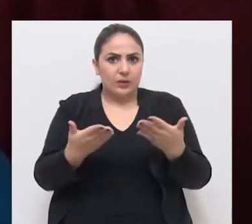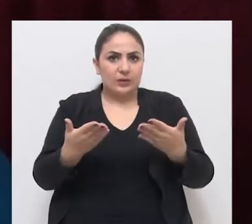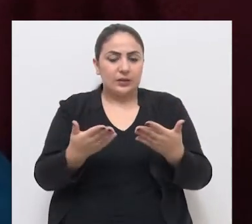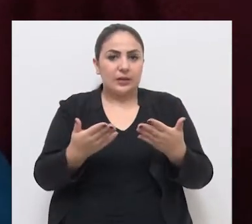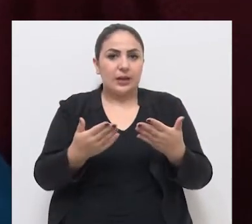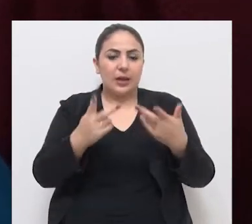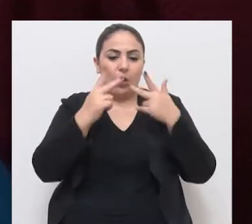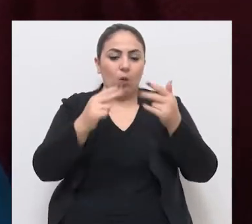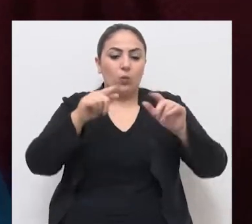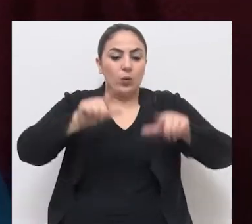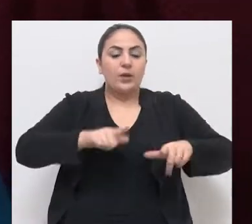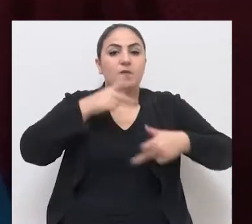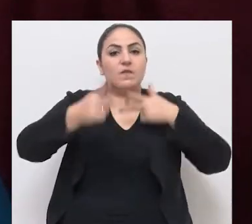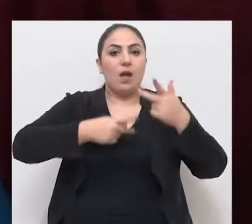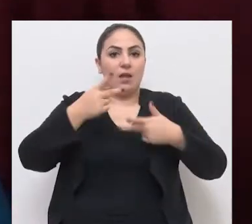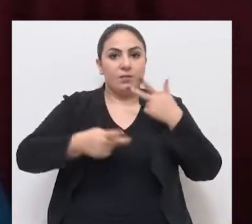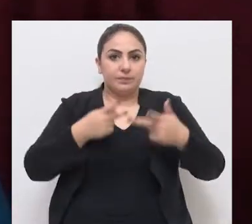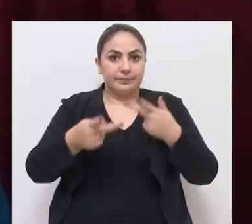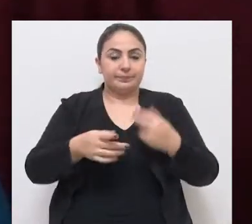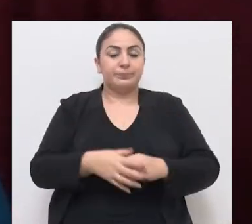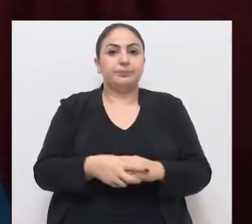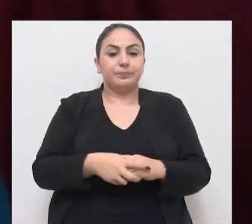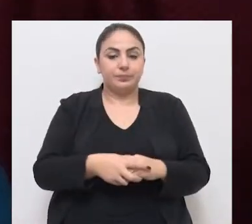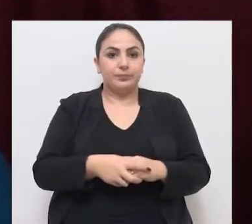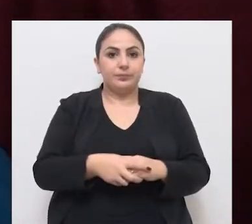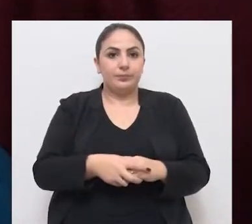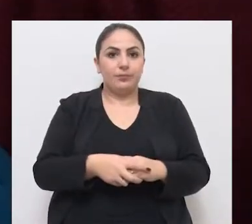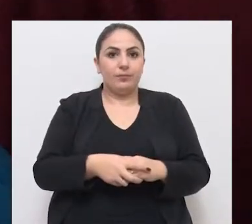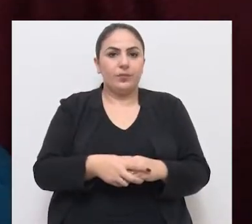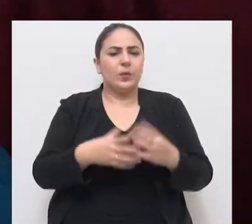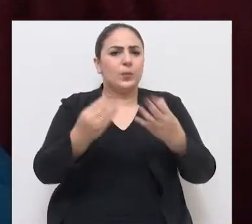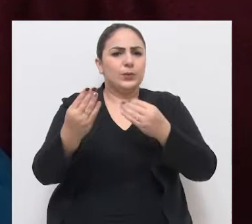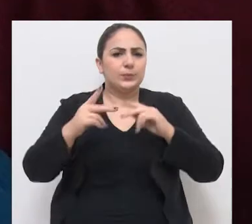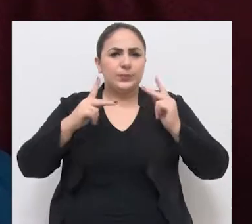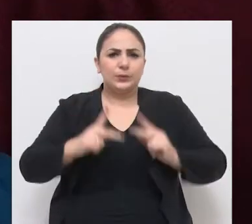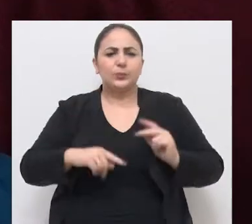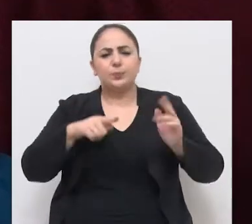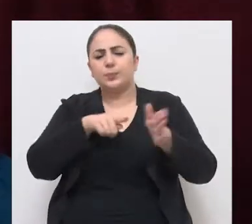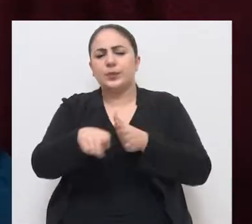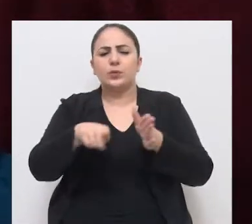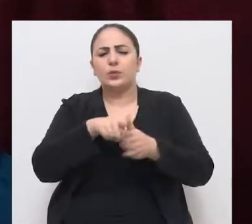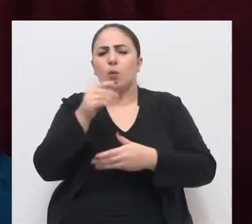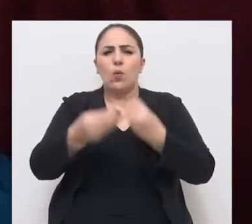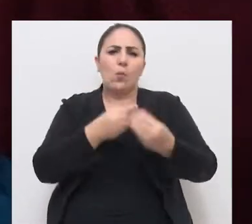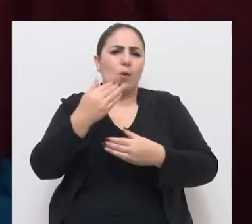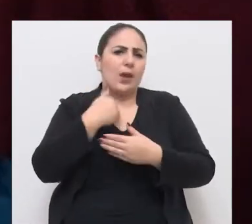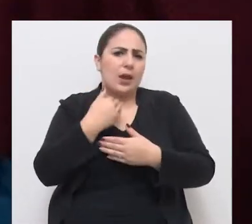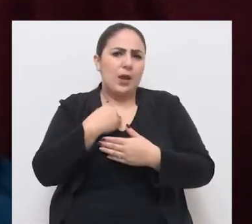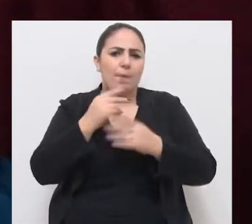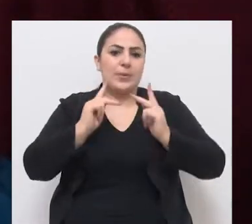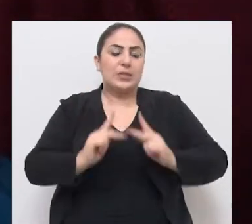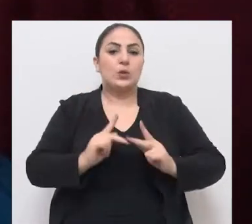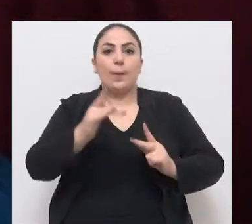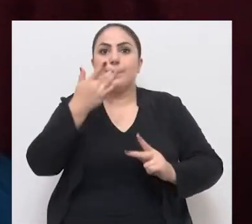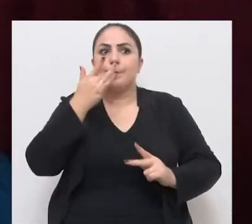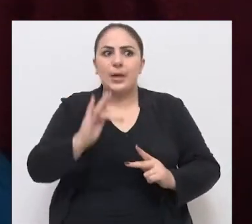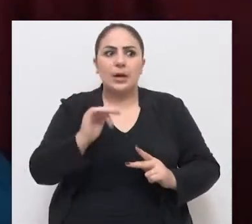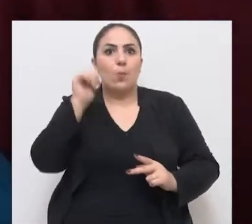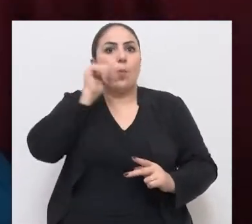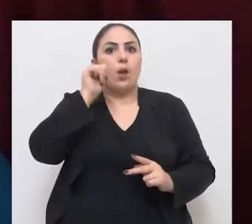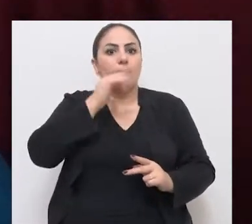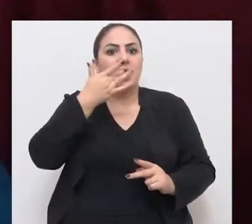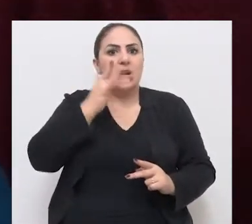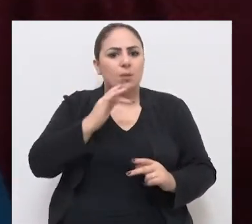é quanto ao local de fala, ao lugar de fala. Muitas pessoas perguntam como eu, pessoa branca,